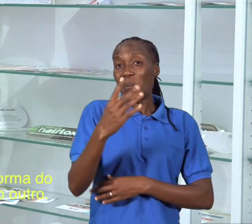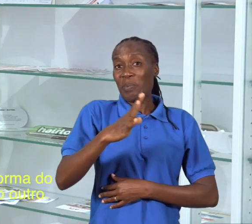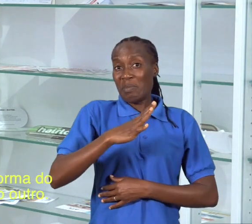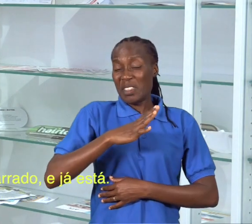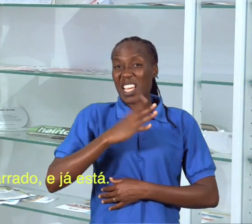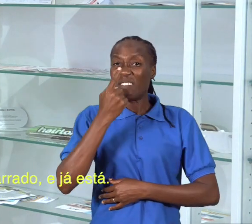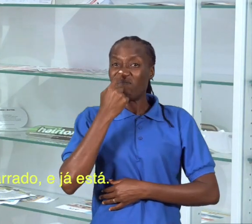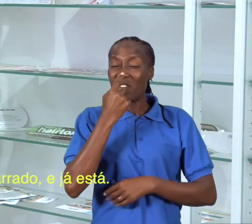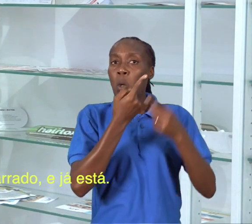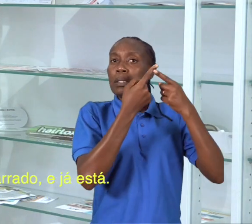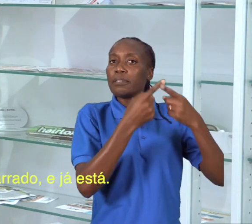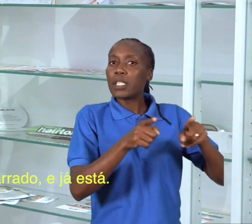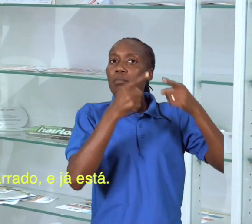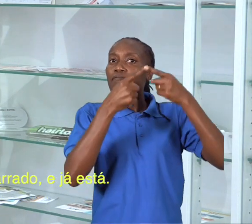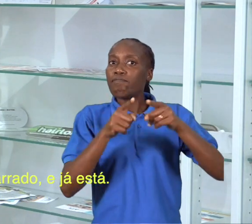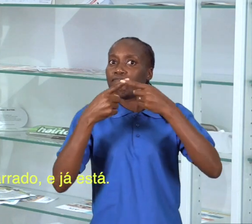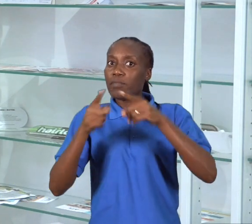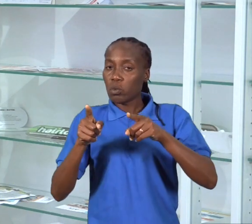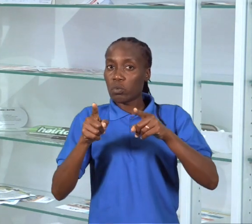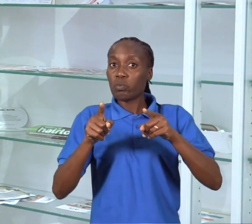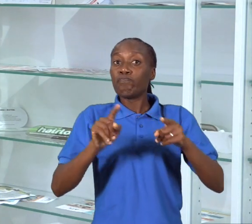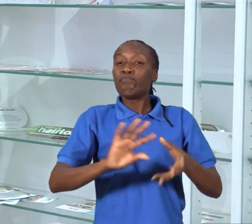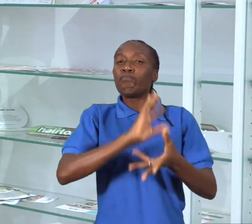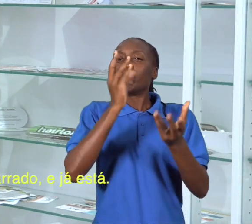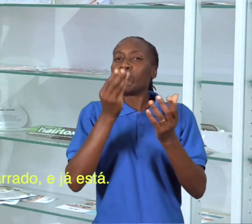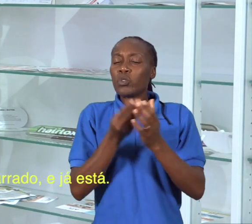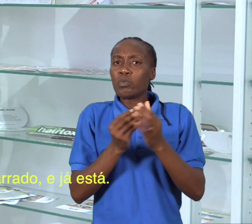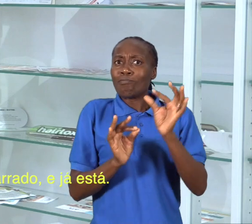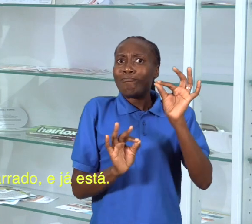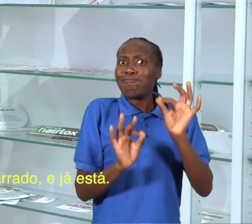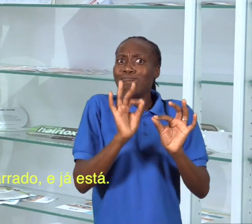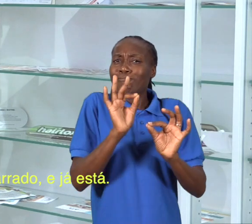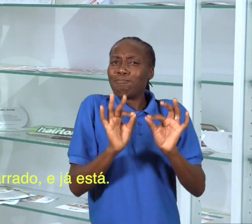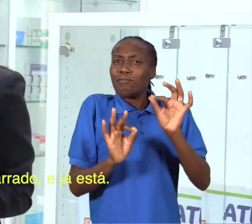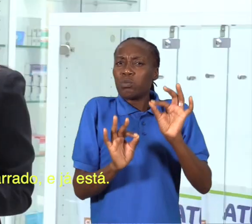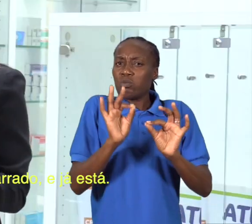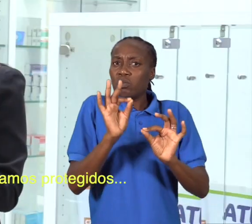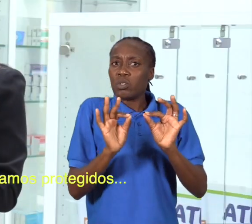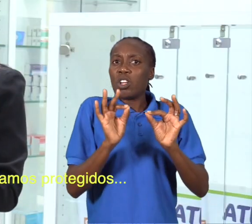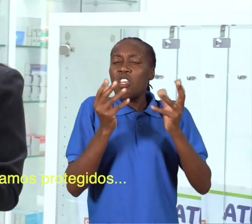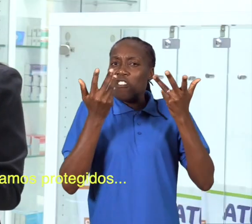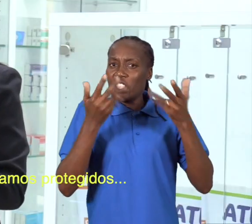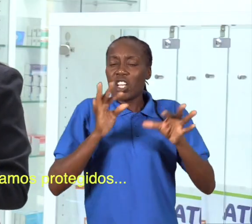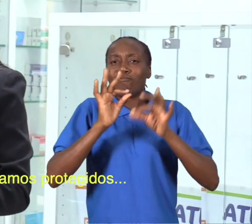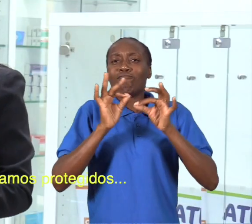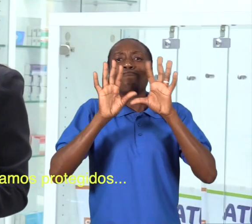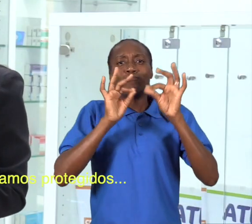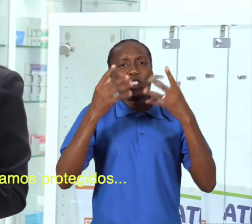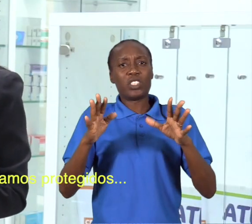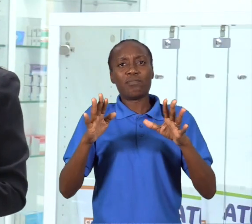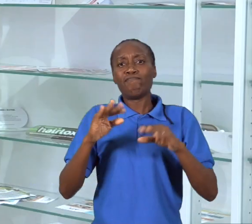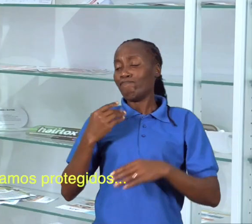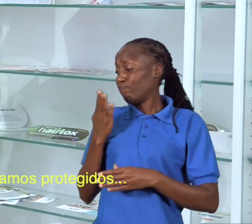Contudo, fazemos o ajuste, já amarrado e já está. E assim garantimos que estamos